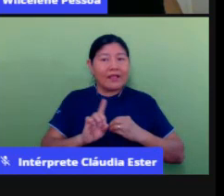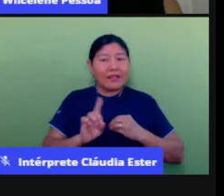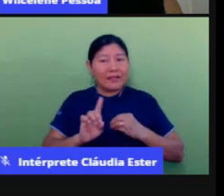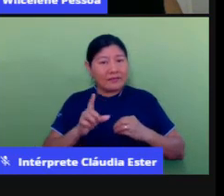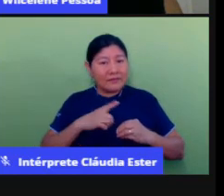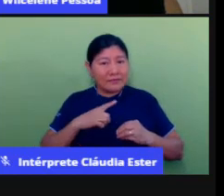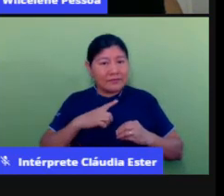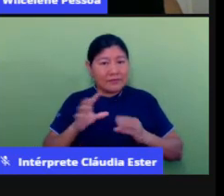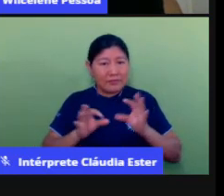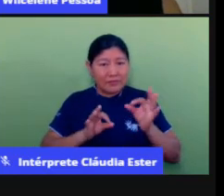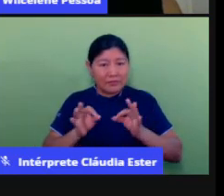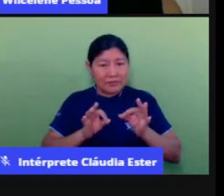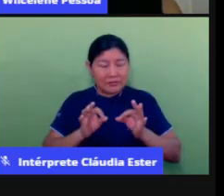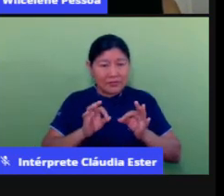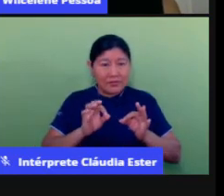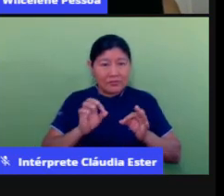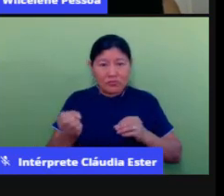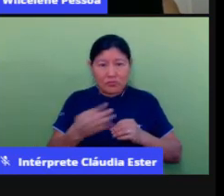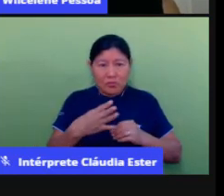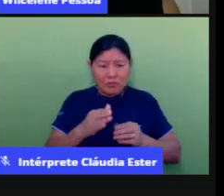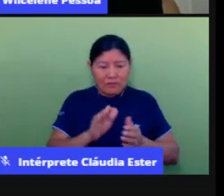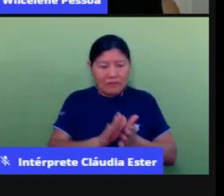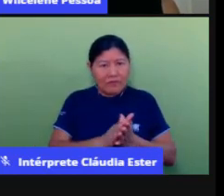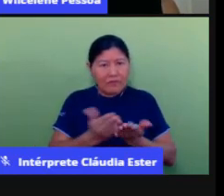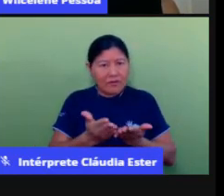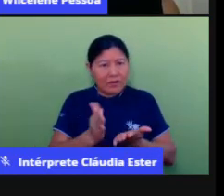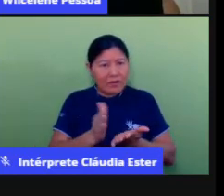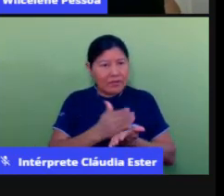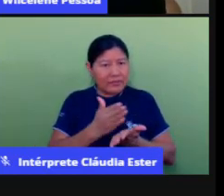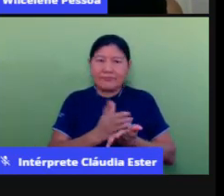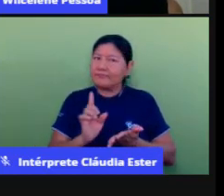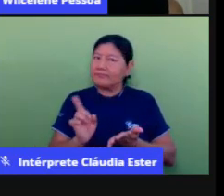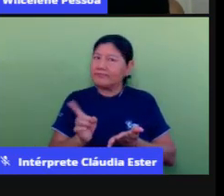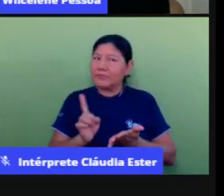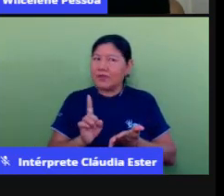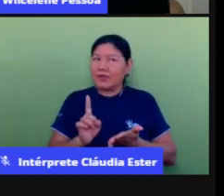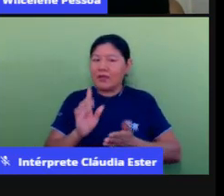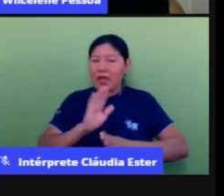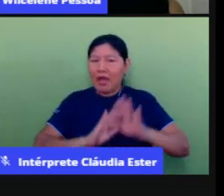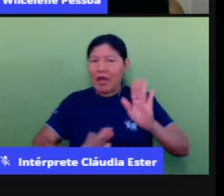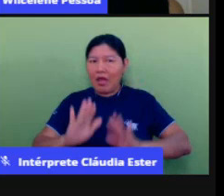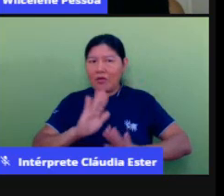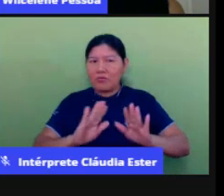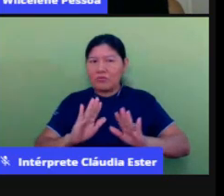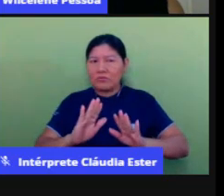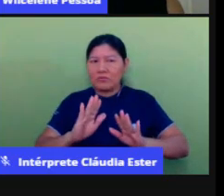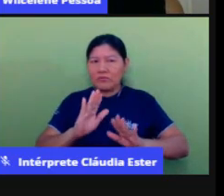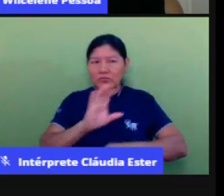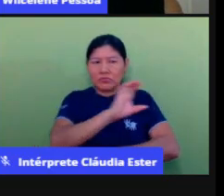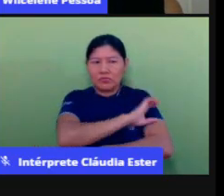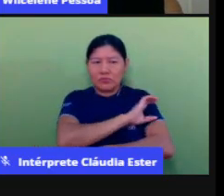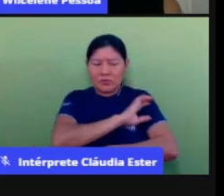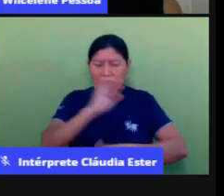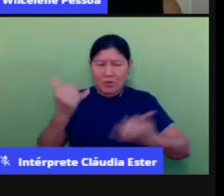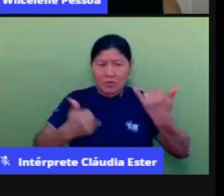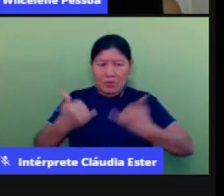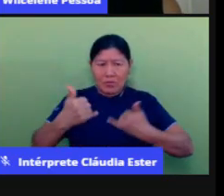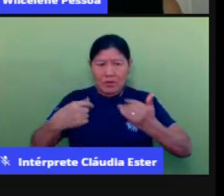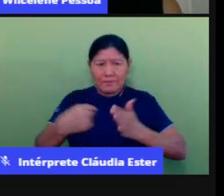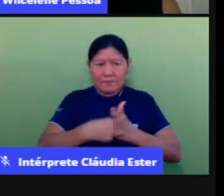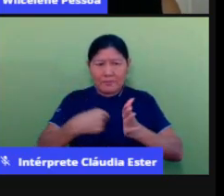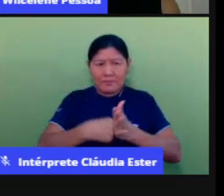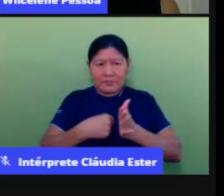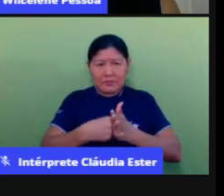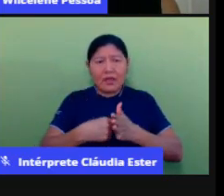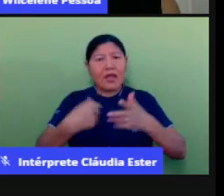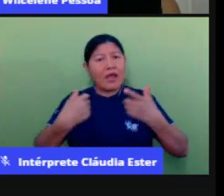a elaboração de outro caderno. Então, a gente recebeu várias perguntas de coordenadores, várias perguntas de professores mesmo, dizendo,